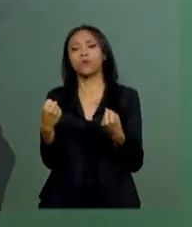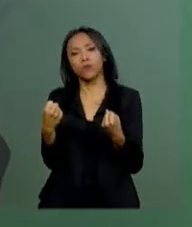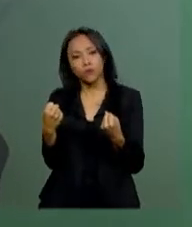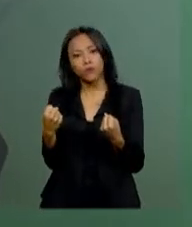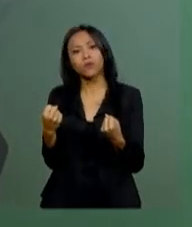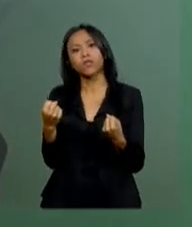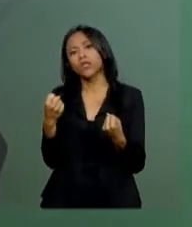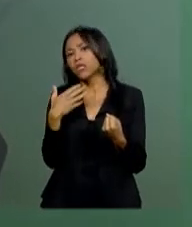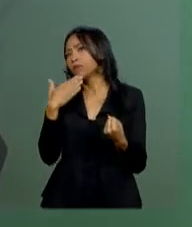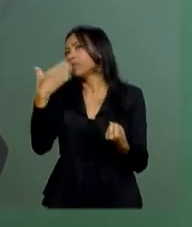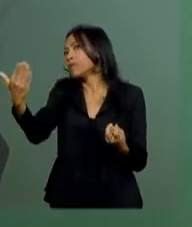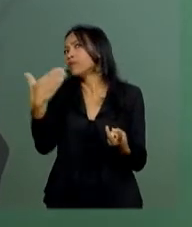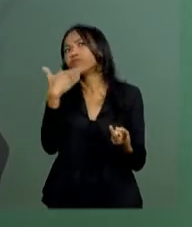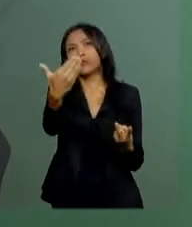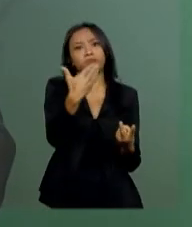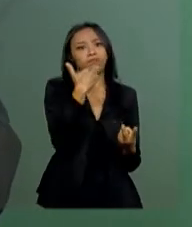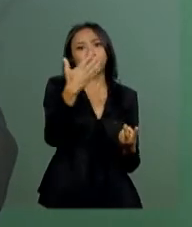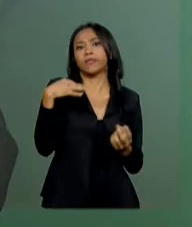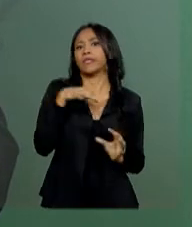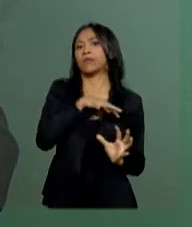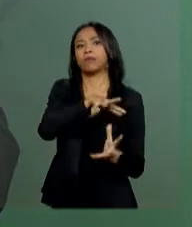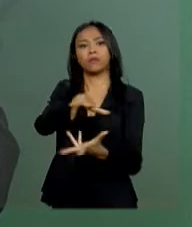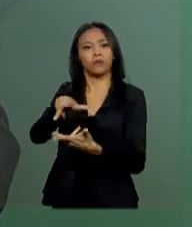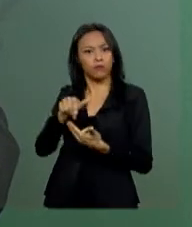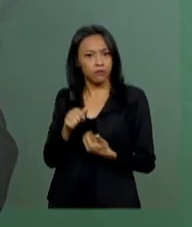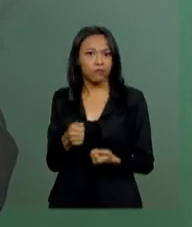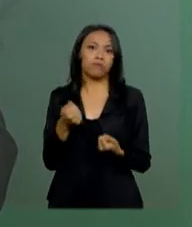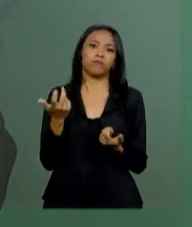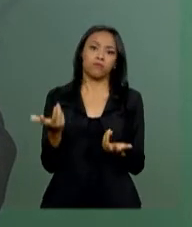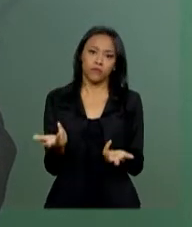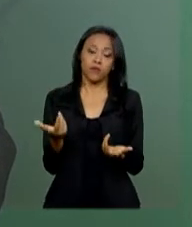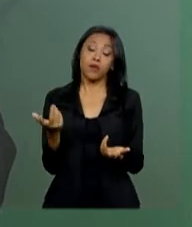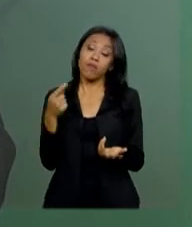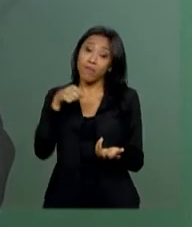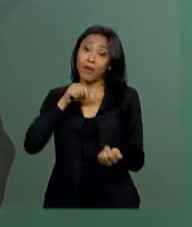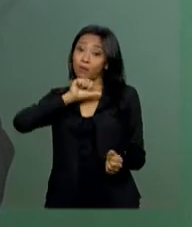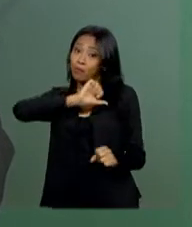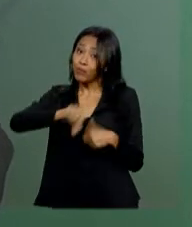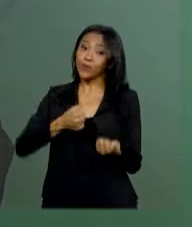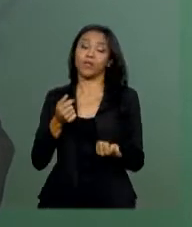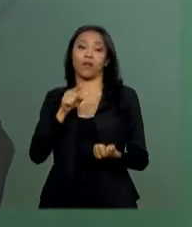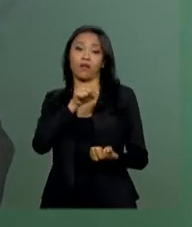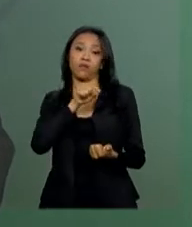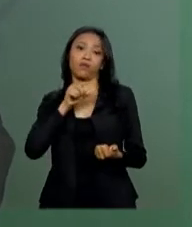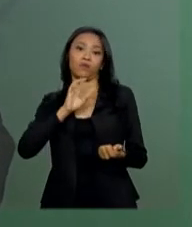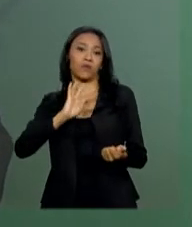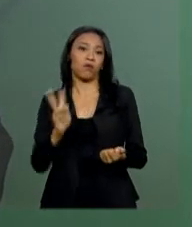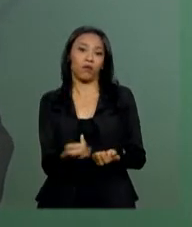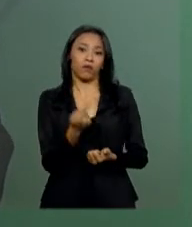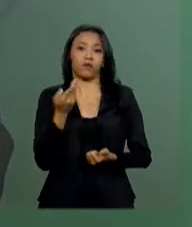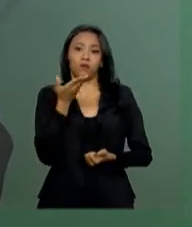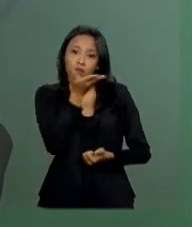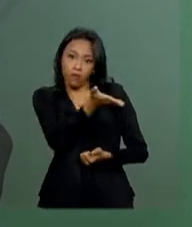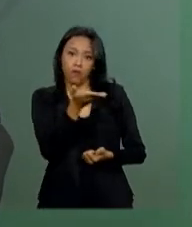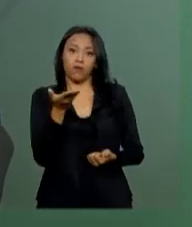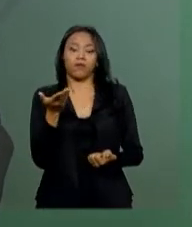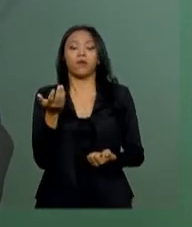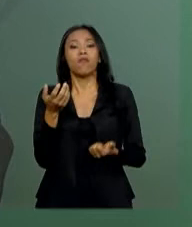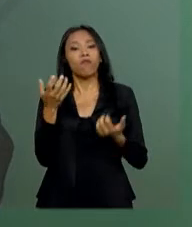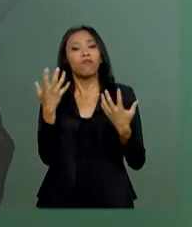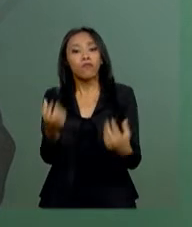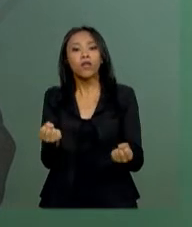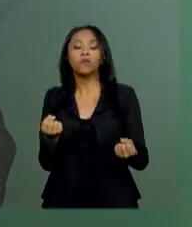foros internacionais para alterar esse quadro dramático. Vamos buscar